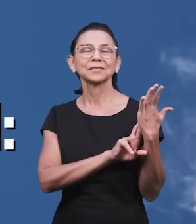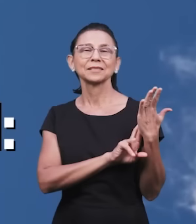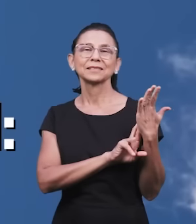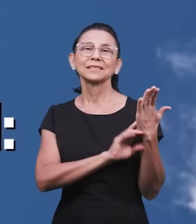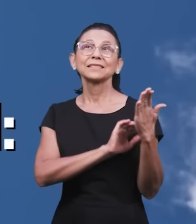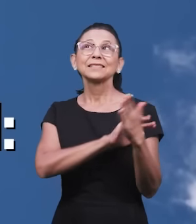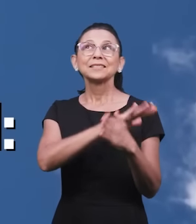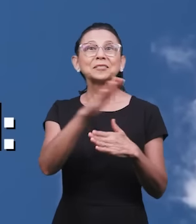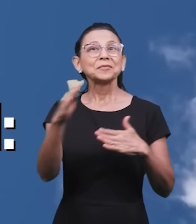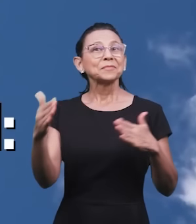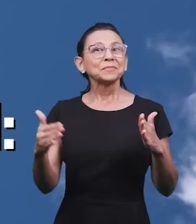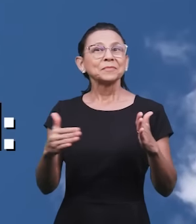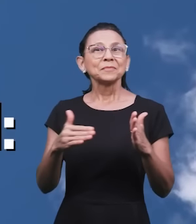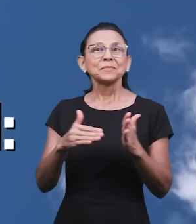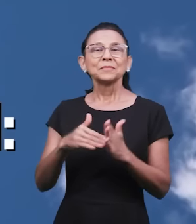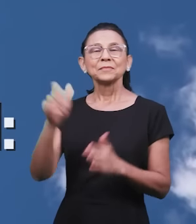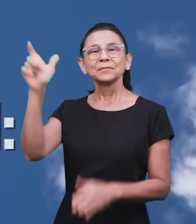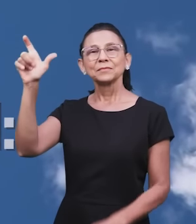é tudo pra